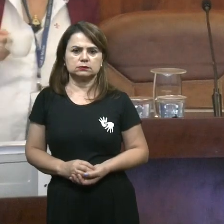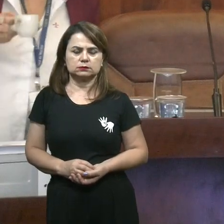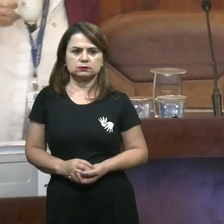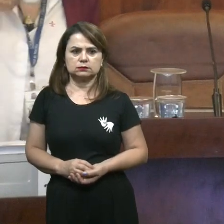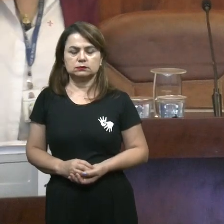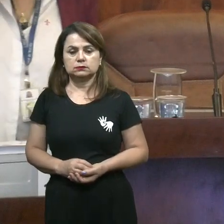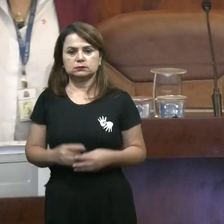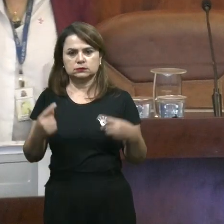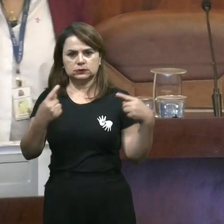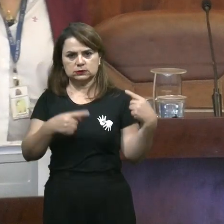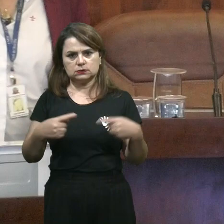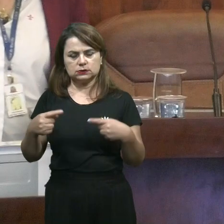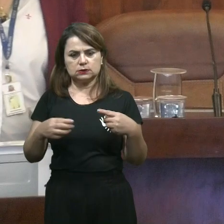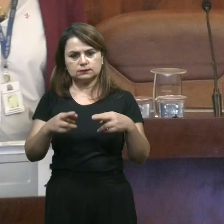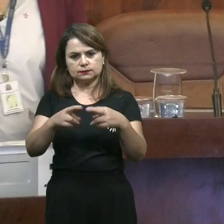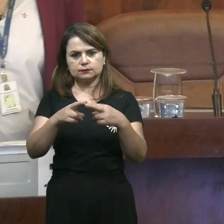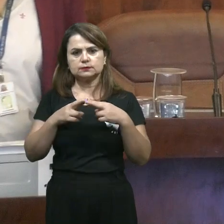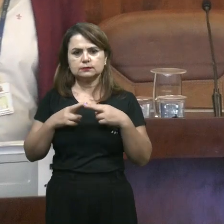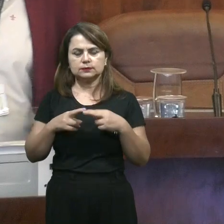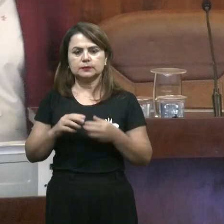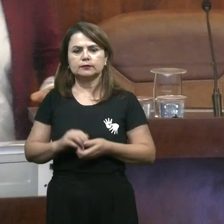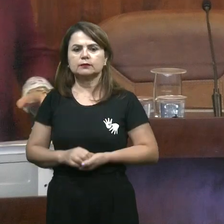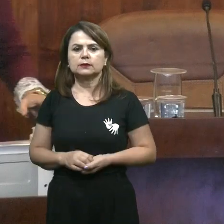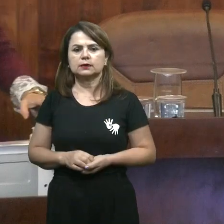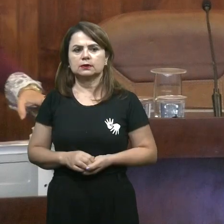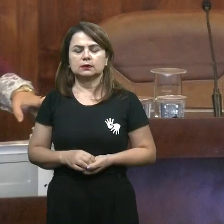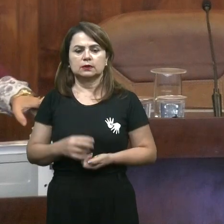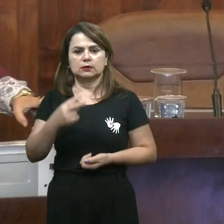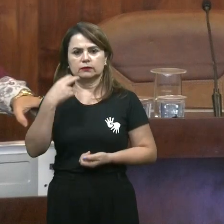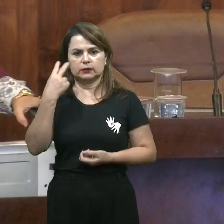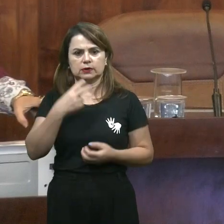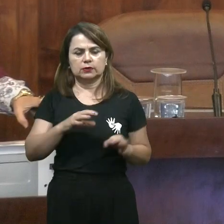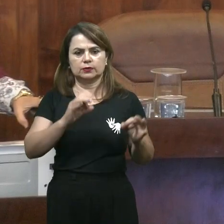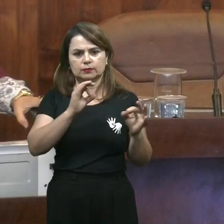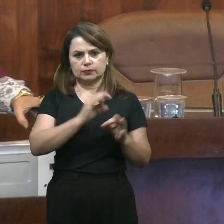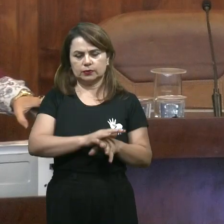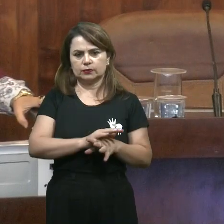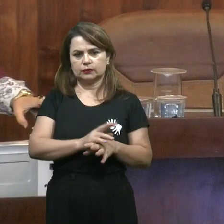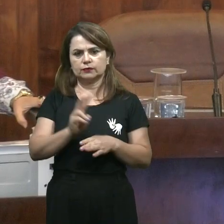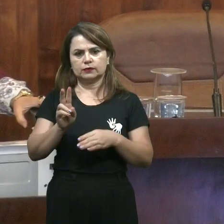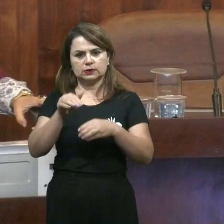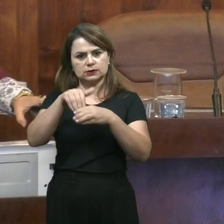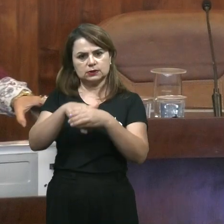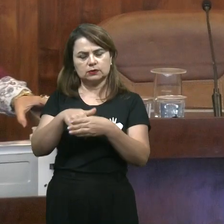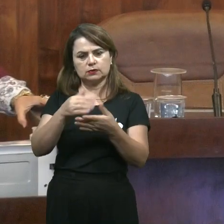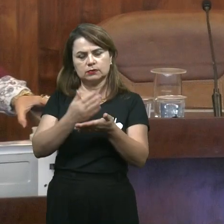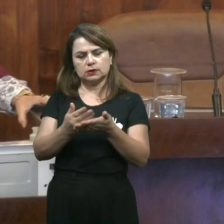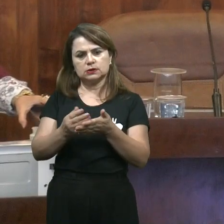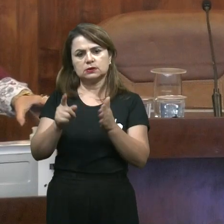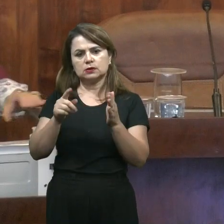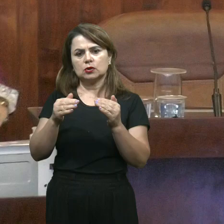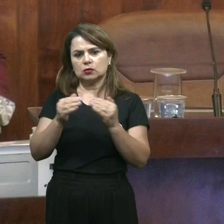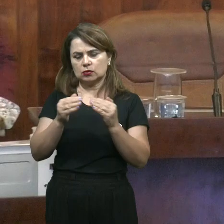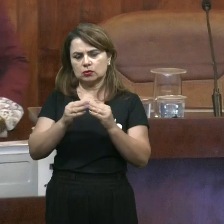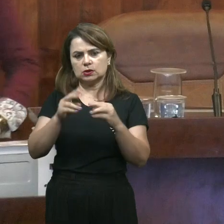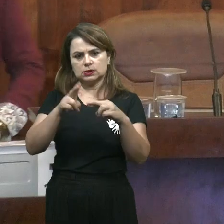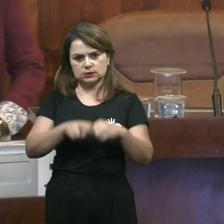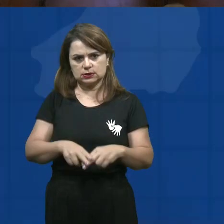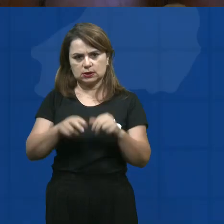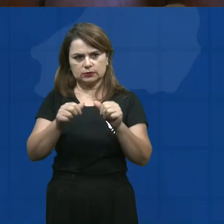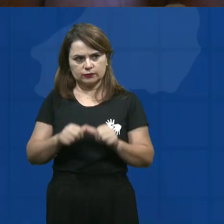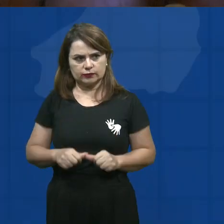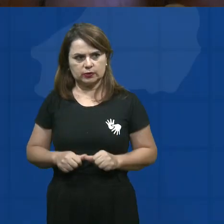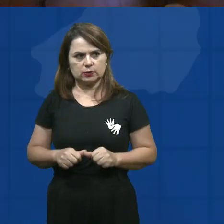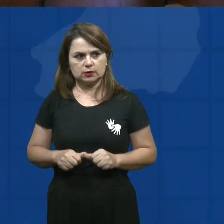Em discussão, requerimento. Não havendo vereadores inscritos, está em discussão, está em votação. Os vereadores que estão favoráveis, permaneçam como se encontram,